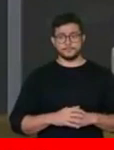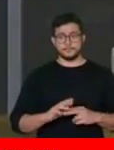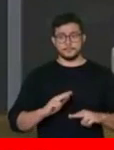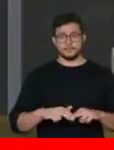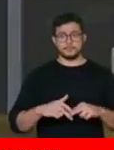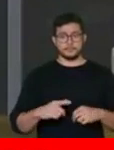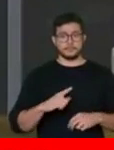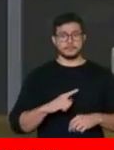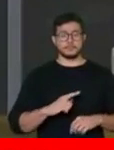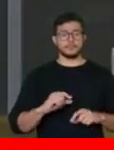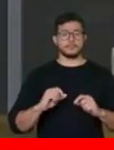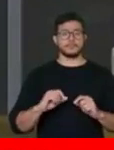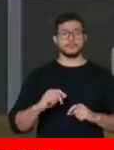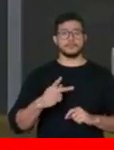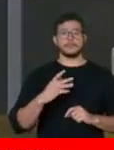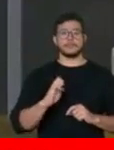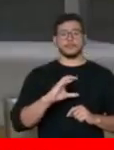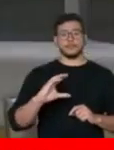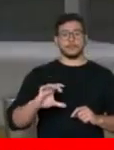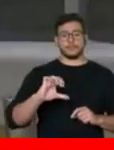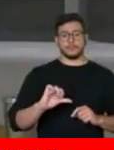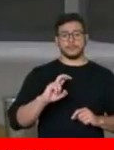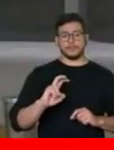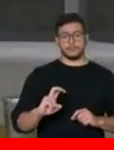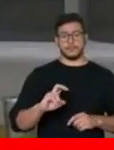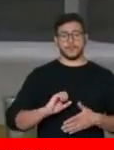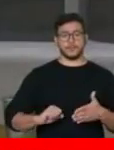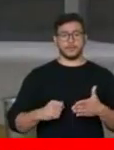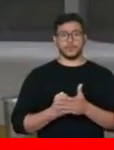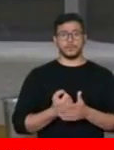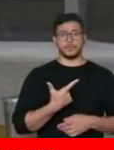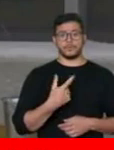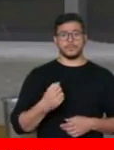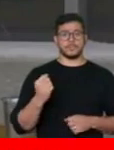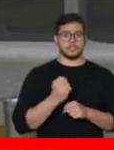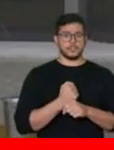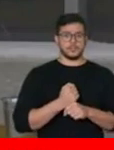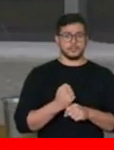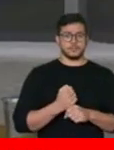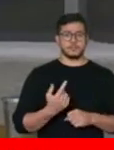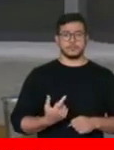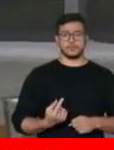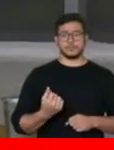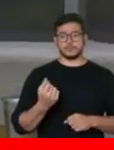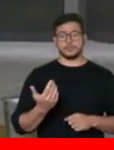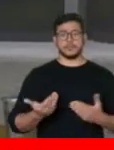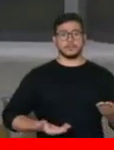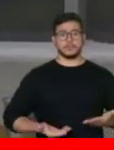constitucional 95, congelando por 20 anos os recursos fundamentais para a prestação de serviço ao povo